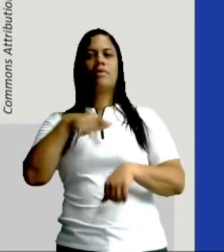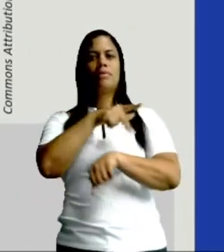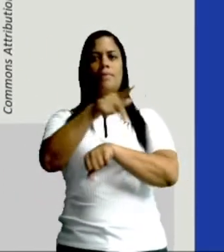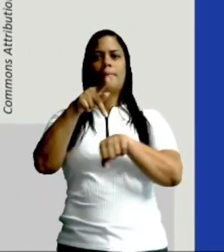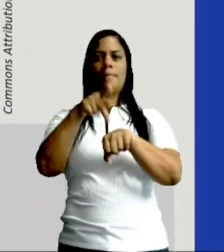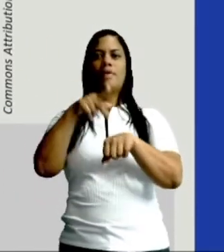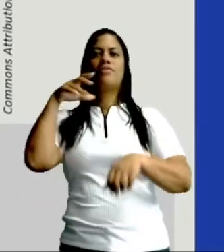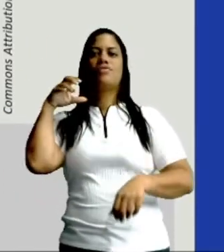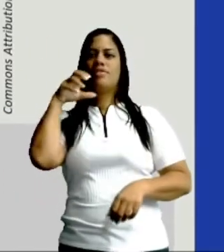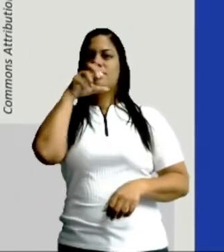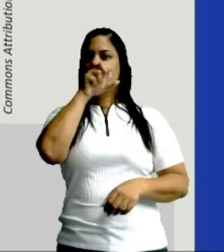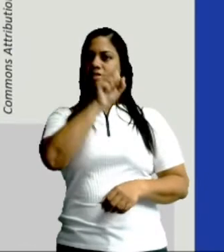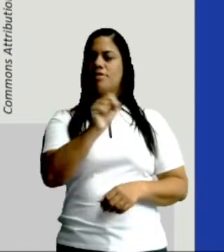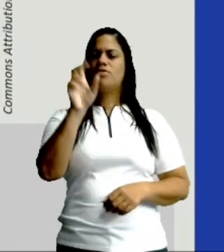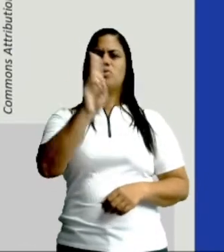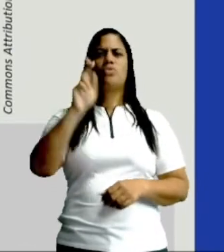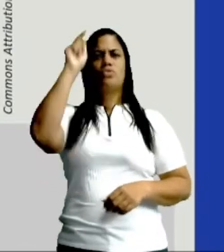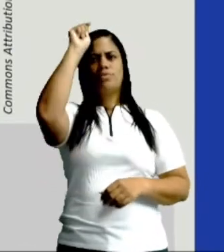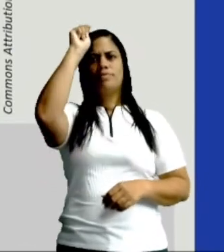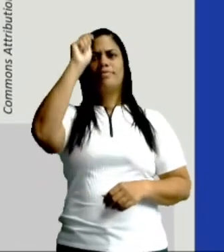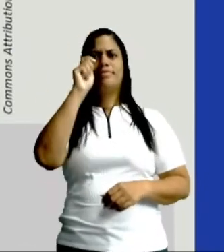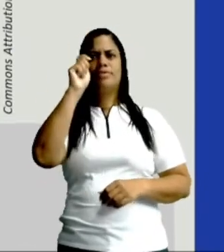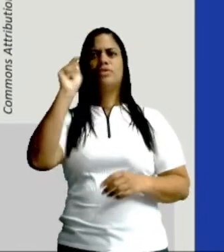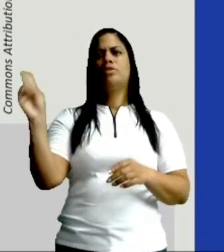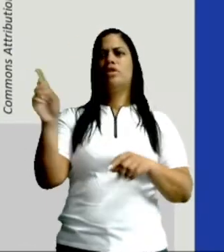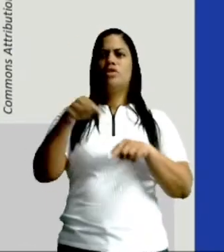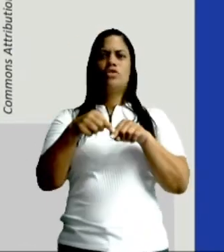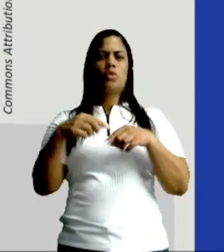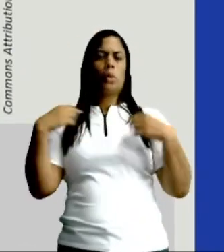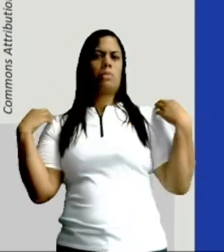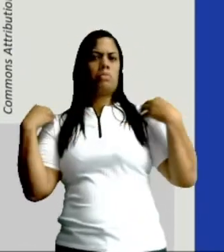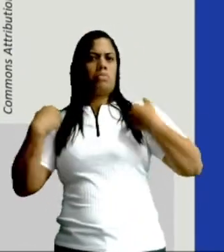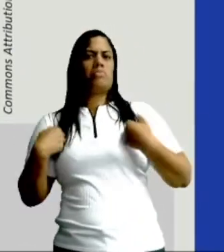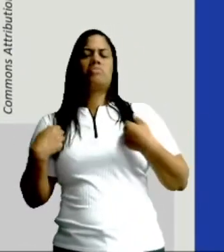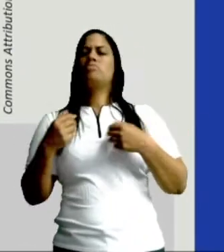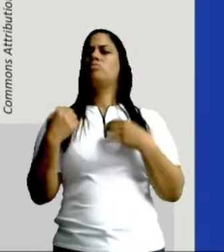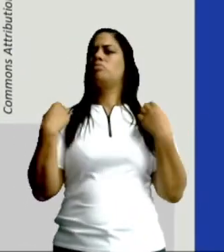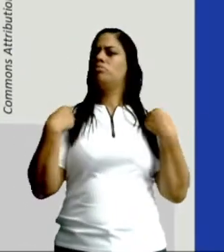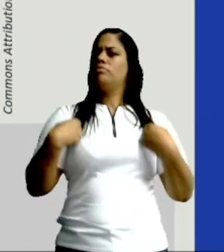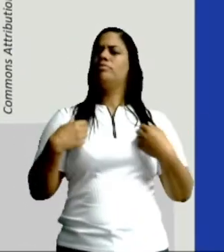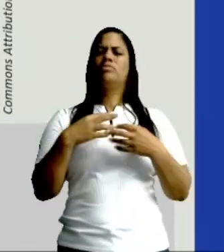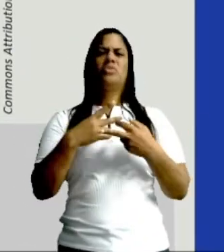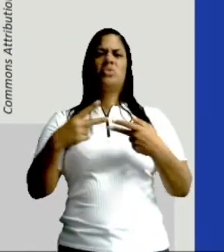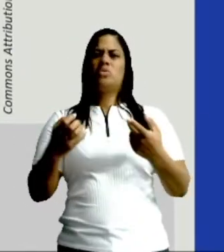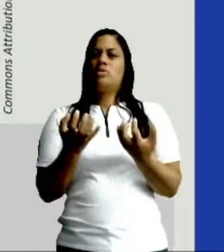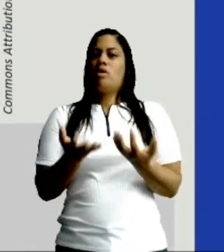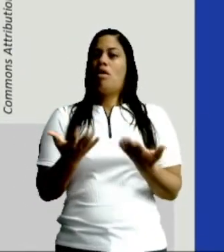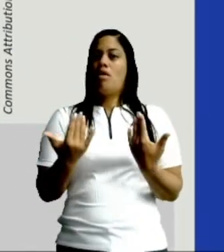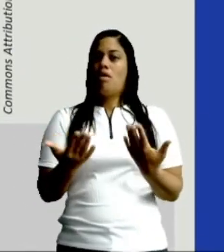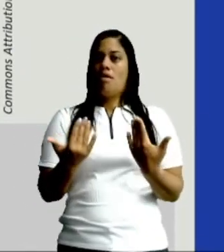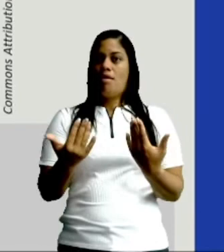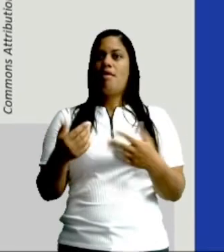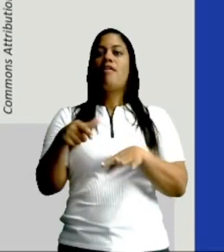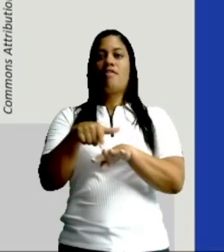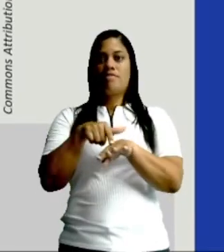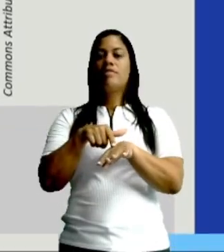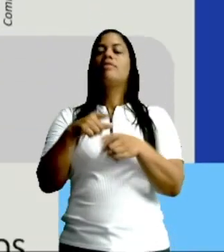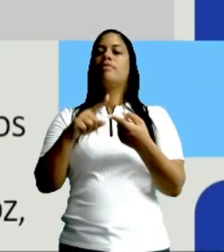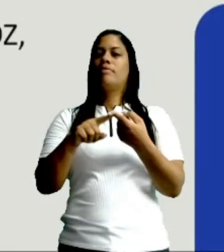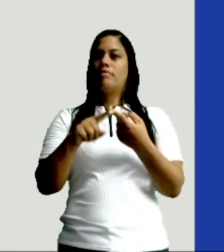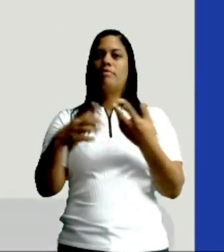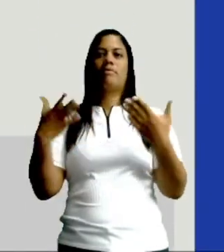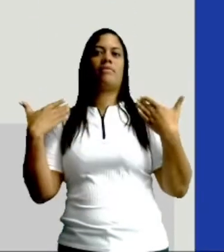que tem um clima quente. Uso de bonés, de short, de blusas, sandálias, coisas leves devido ao calor.